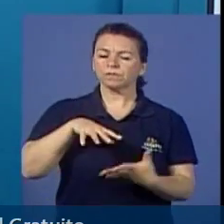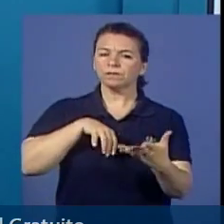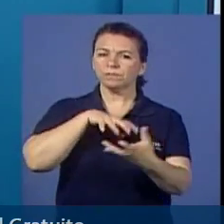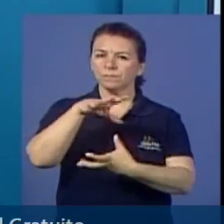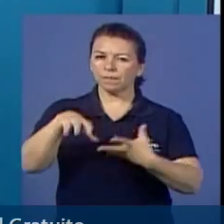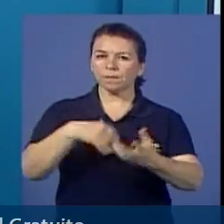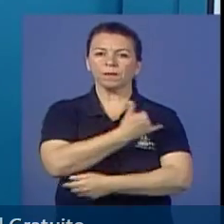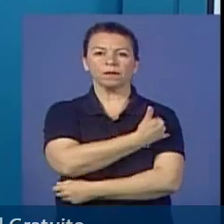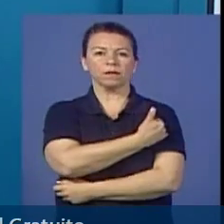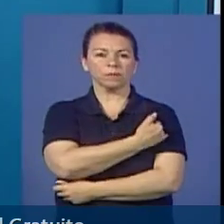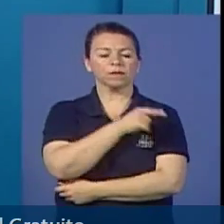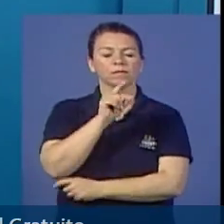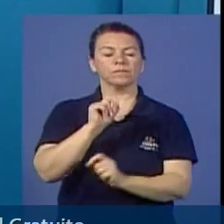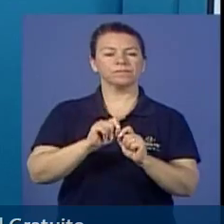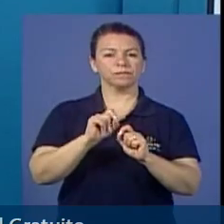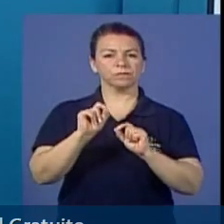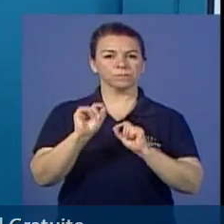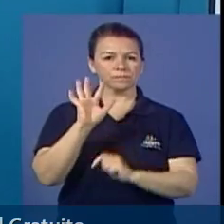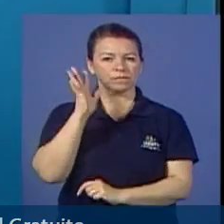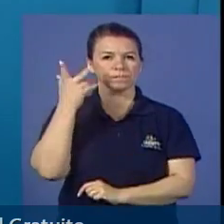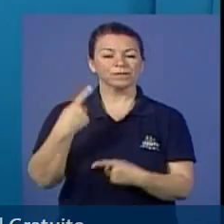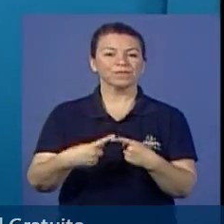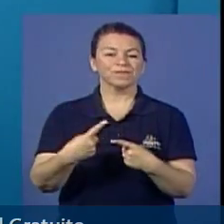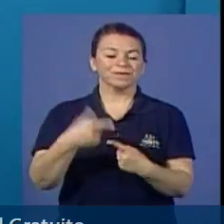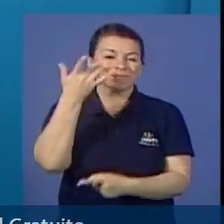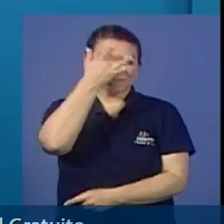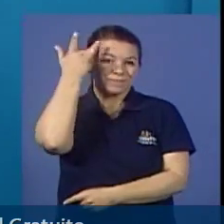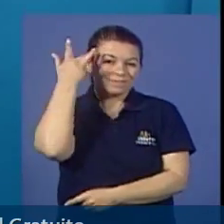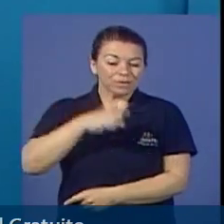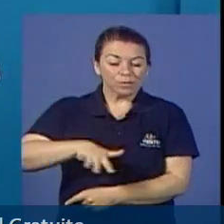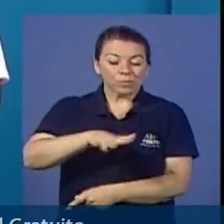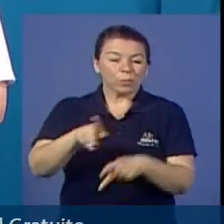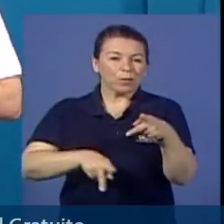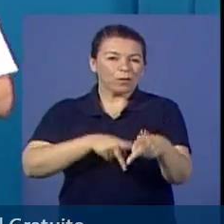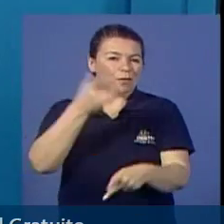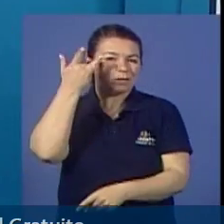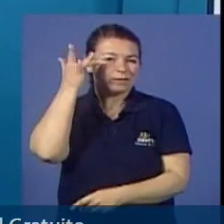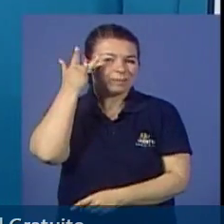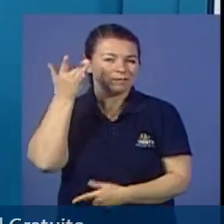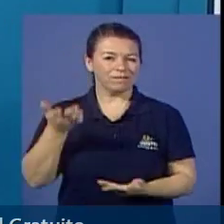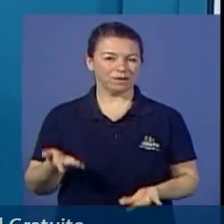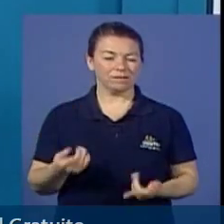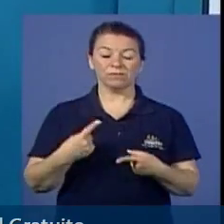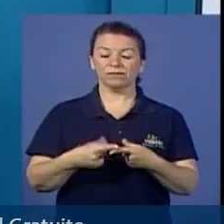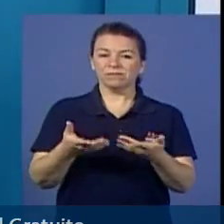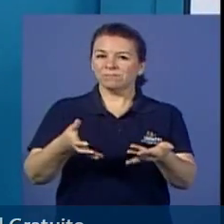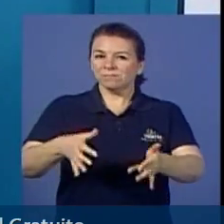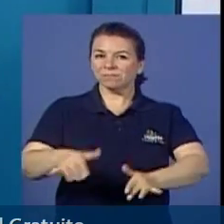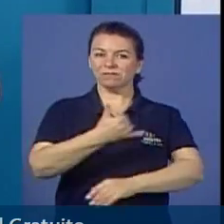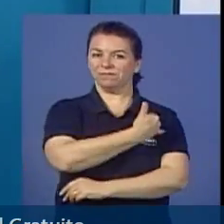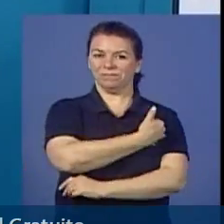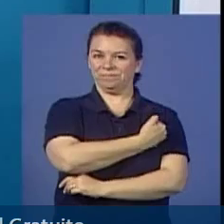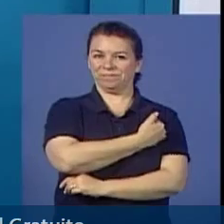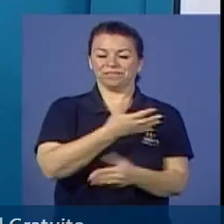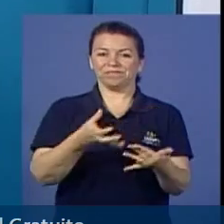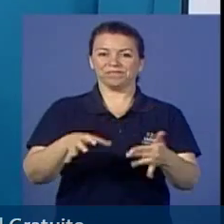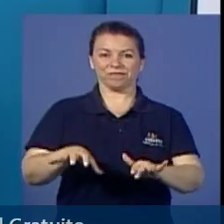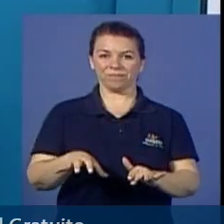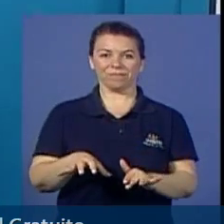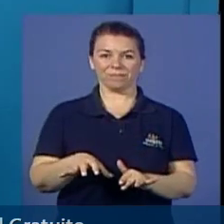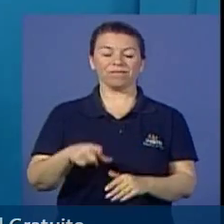vacina, um dos aspectos foi a ignorância do povo brasileiro, né, que não queria se vacinar. Nós temos